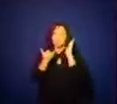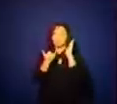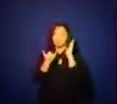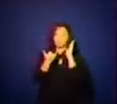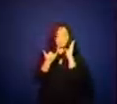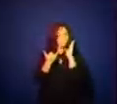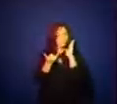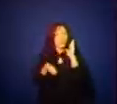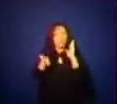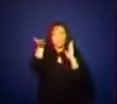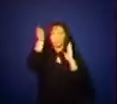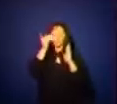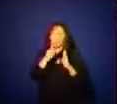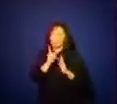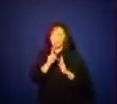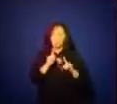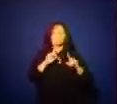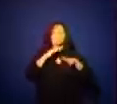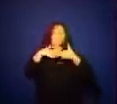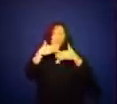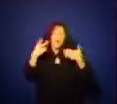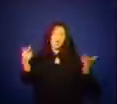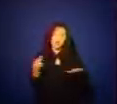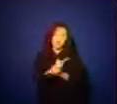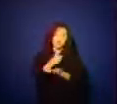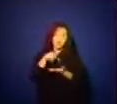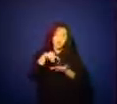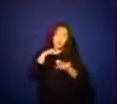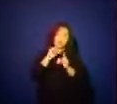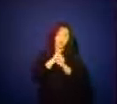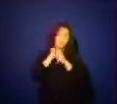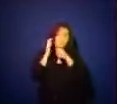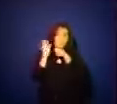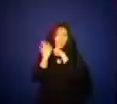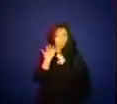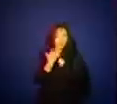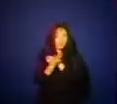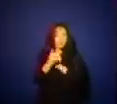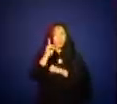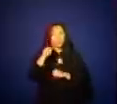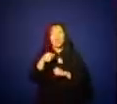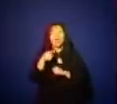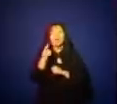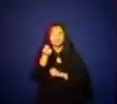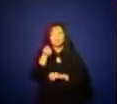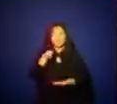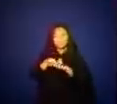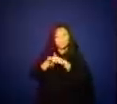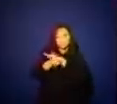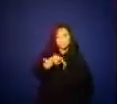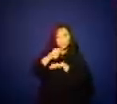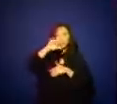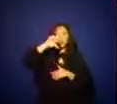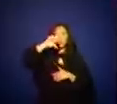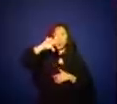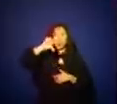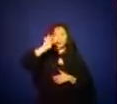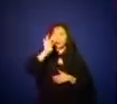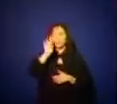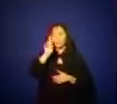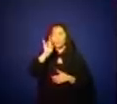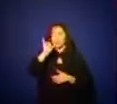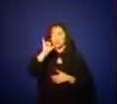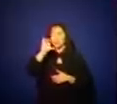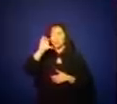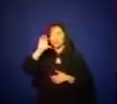pandemia foram colocados 8 9 trilhões de circulação em um PIB mundial de